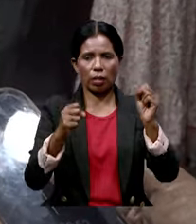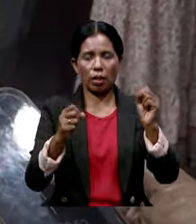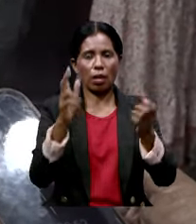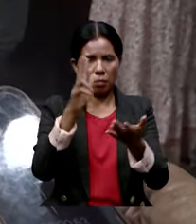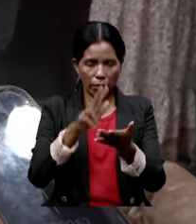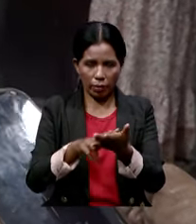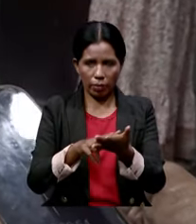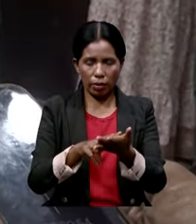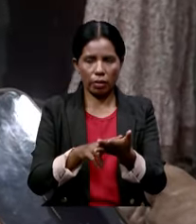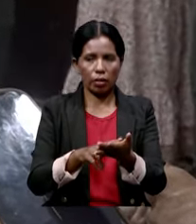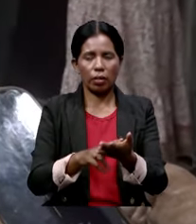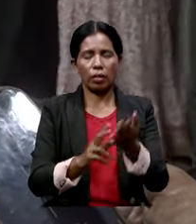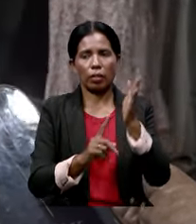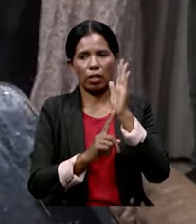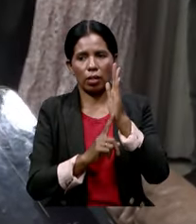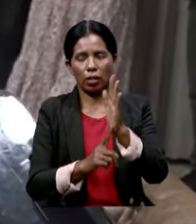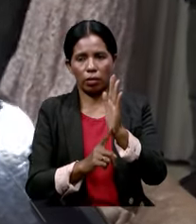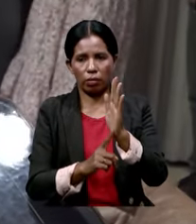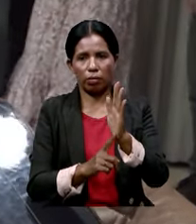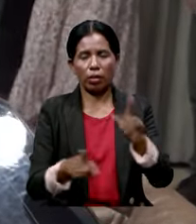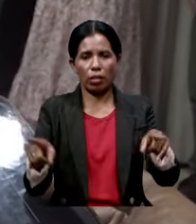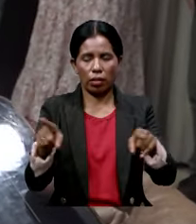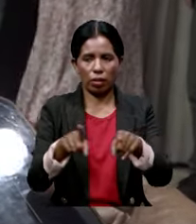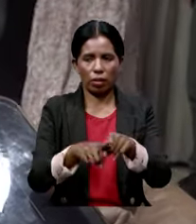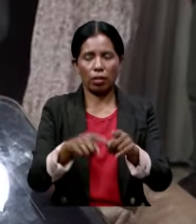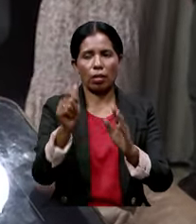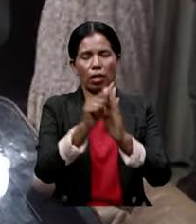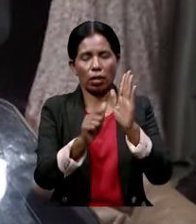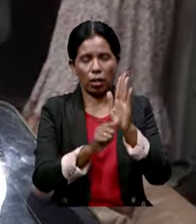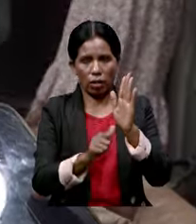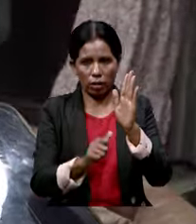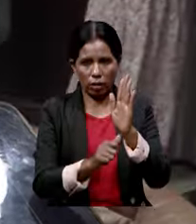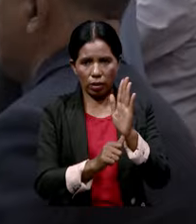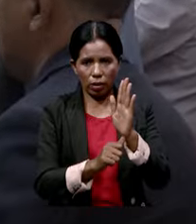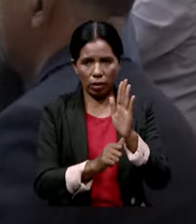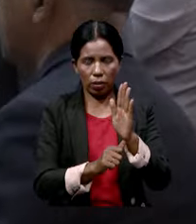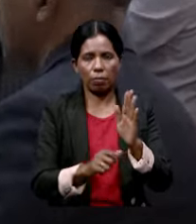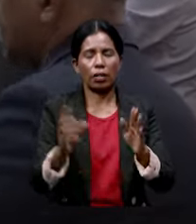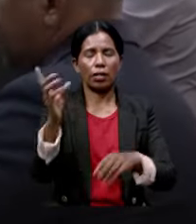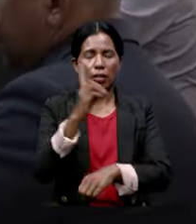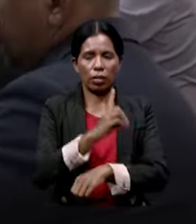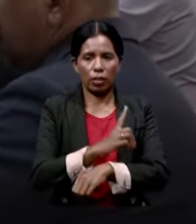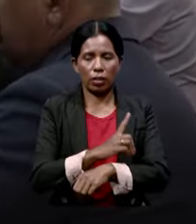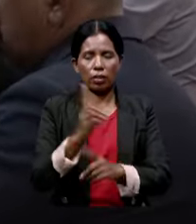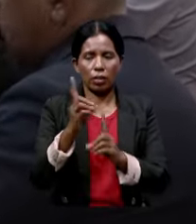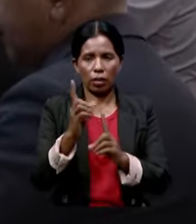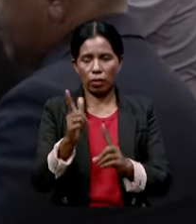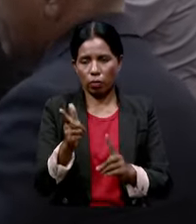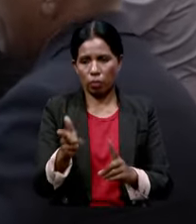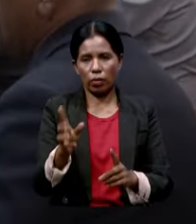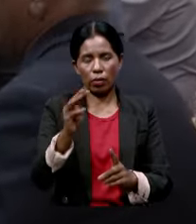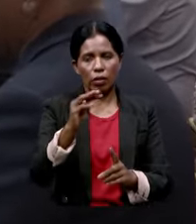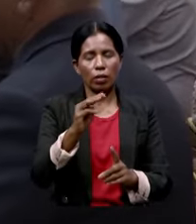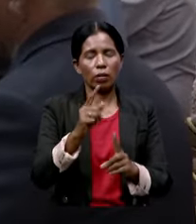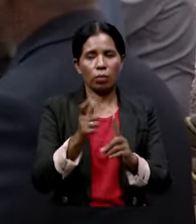aprova idanese sai hanesan agenda nebe maka pa 20 de maio ninian arejo si